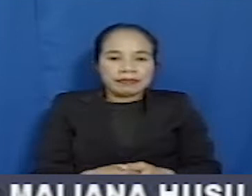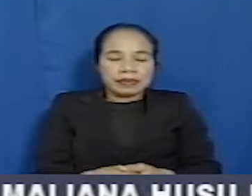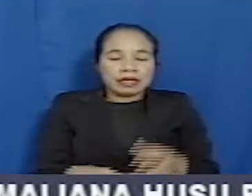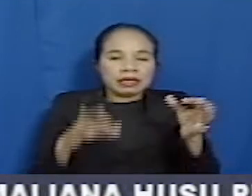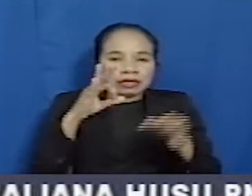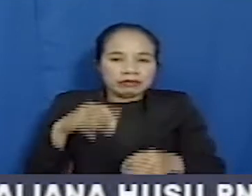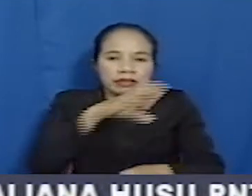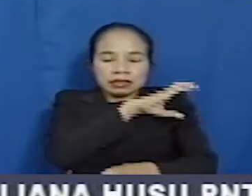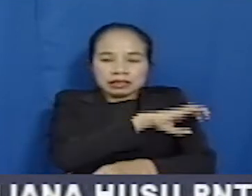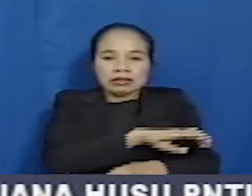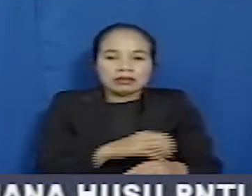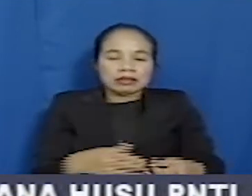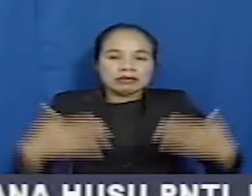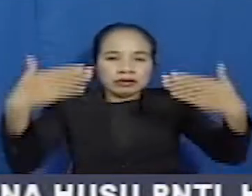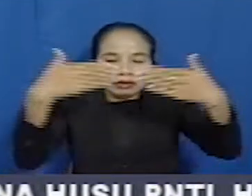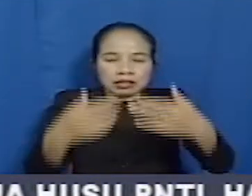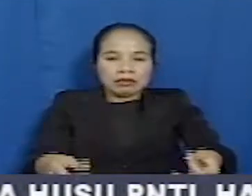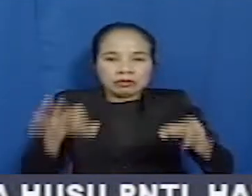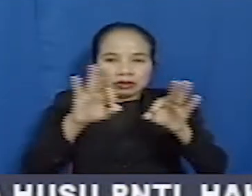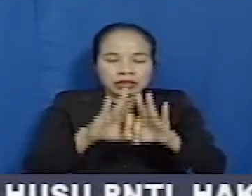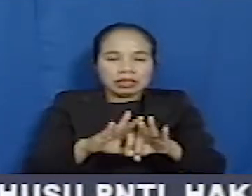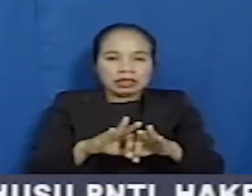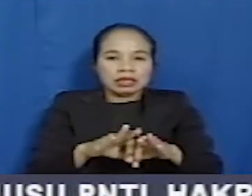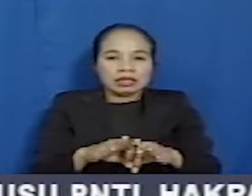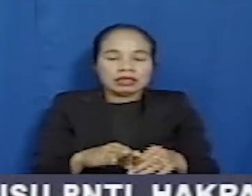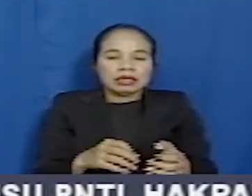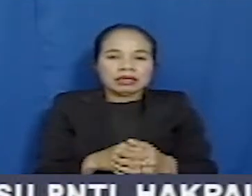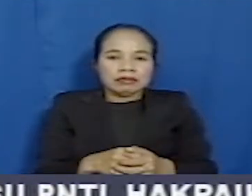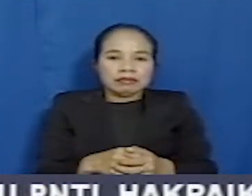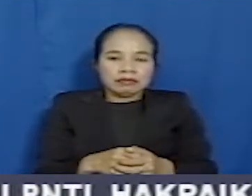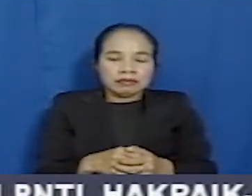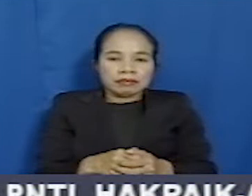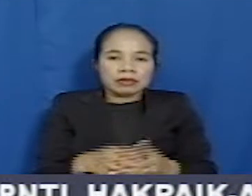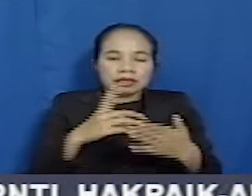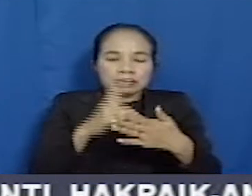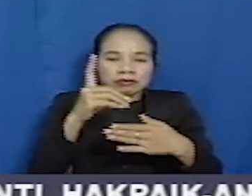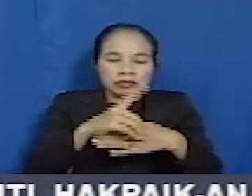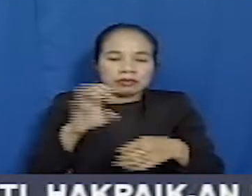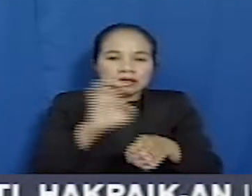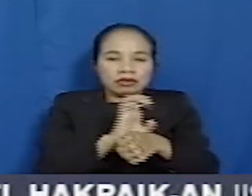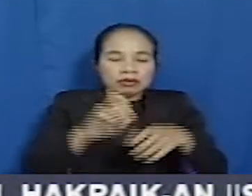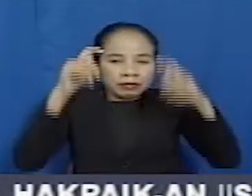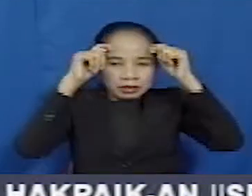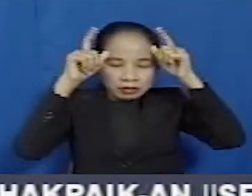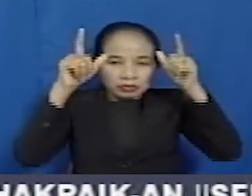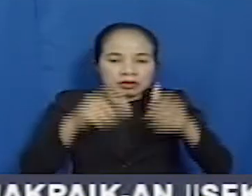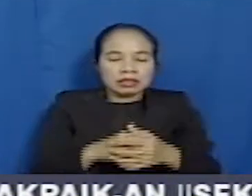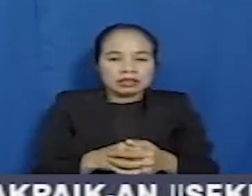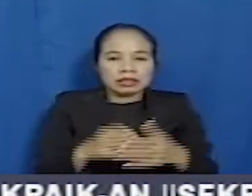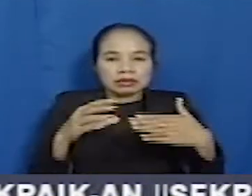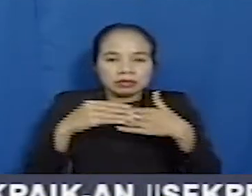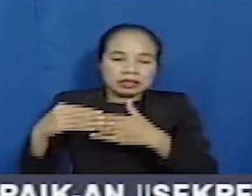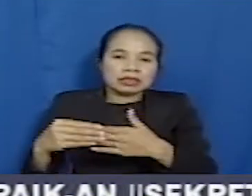ne, segurança fronteira mos importante para resiliência no desenvolvimento econômica que moleste nian,